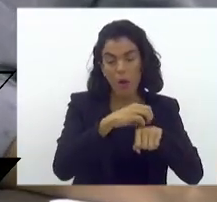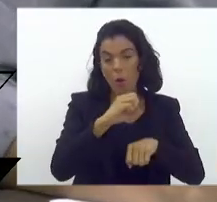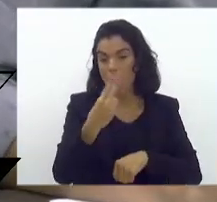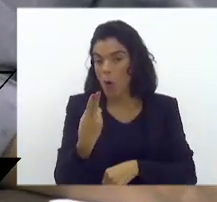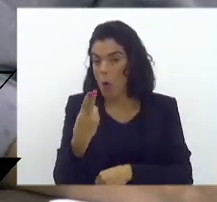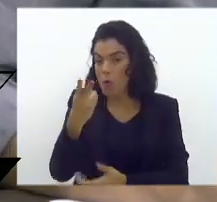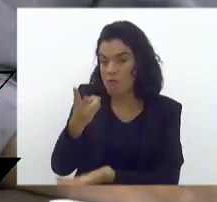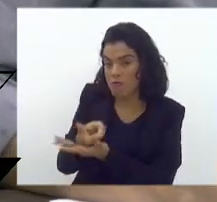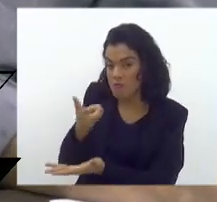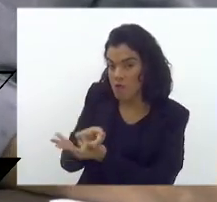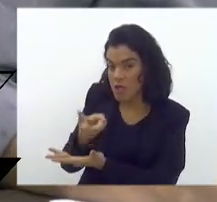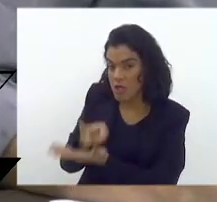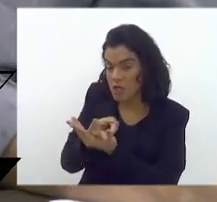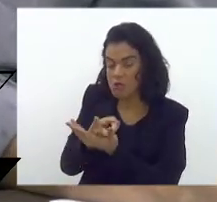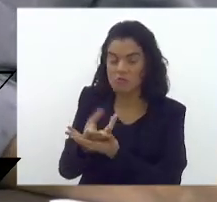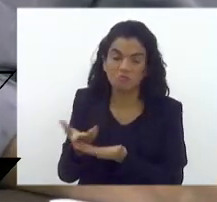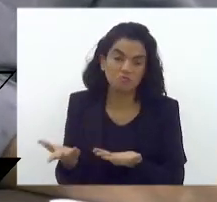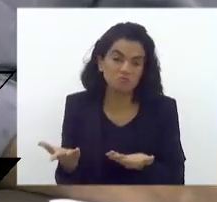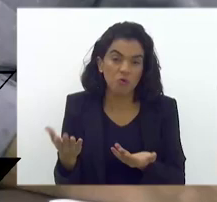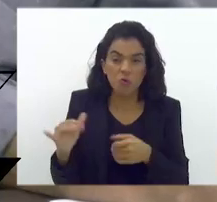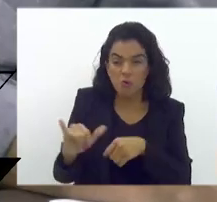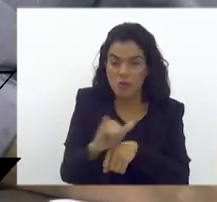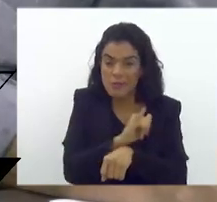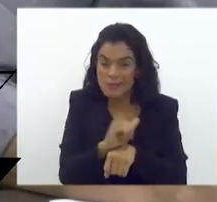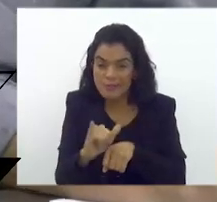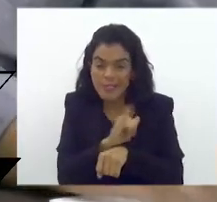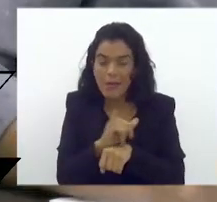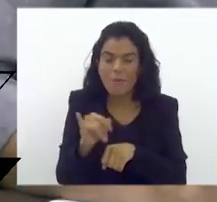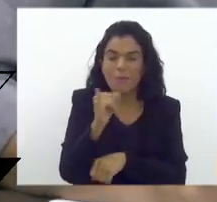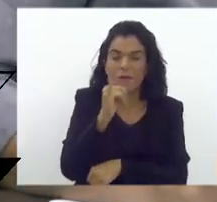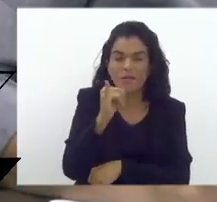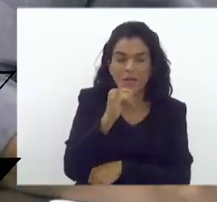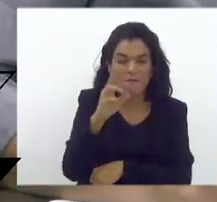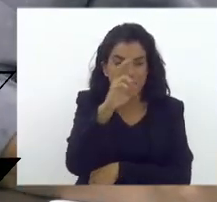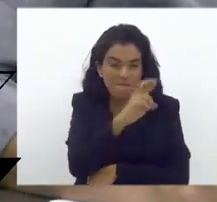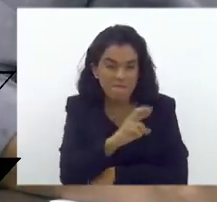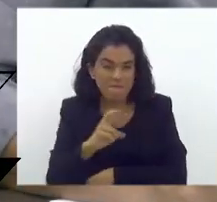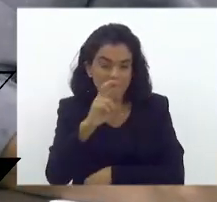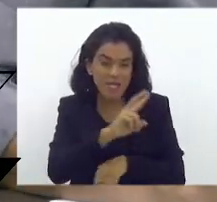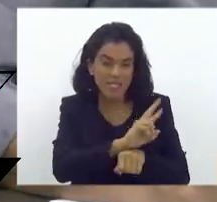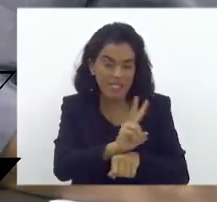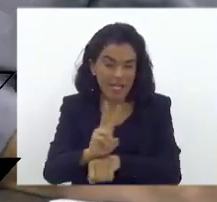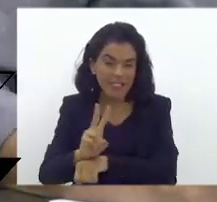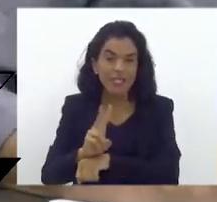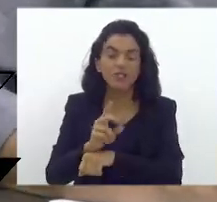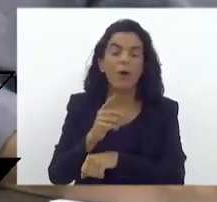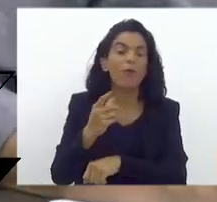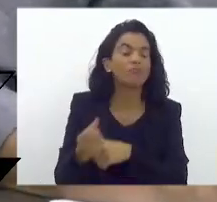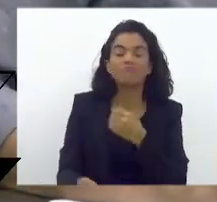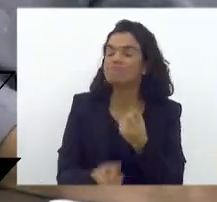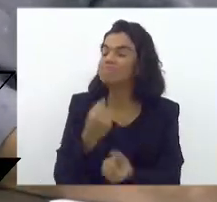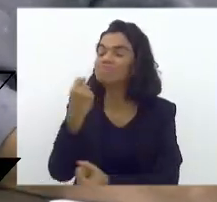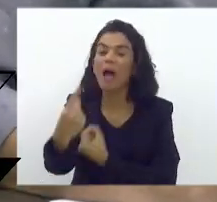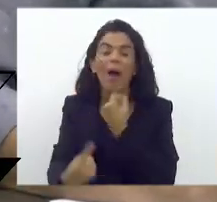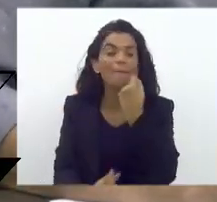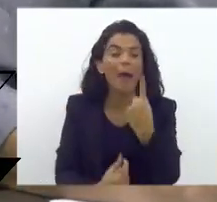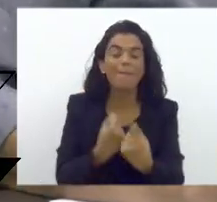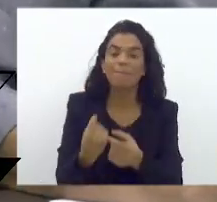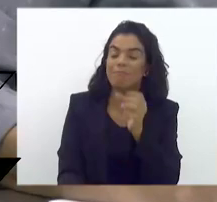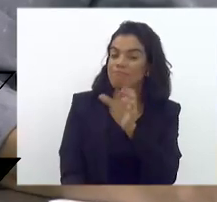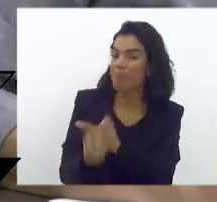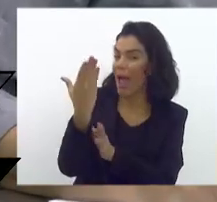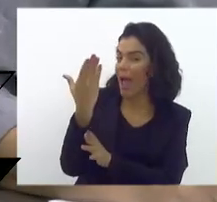deputado Vitor Júnior, um esquema de fiscalizações aleatórias, tudo isso cabe.